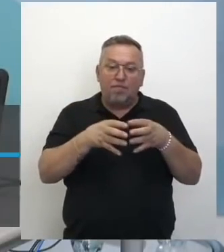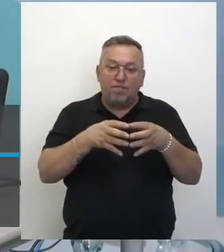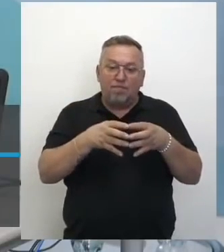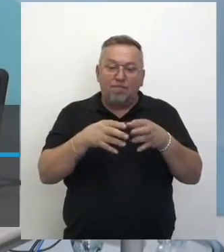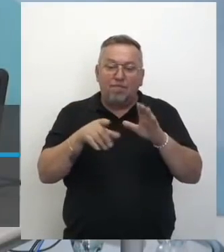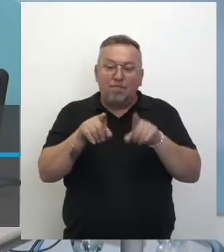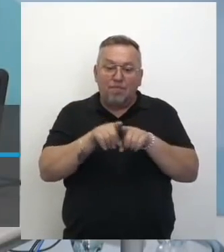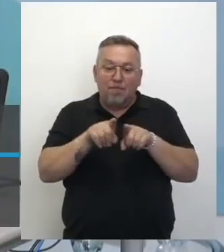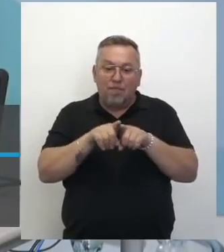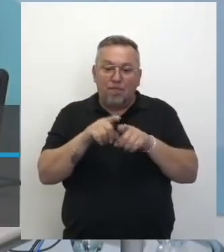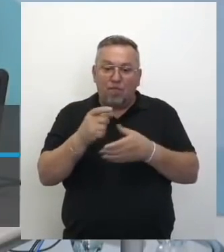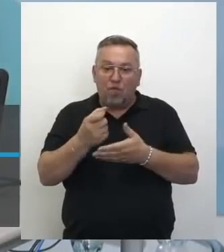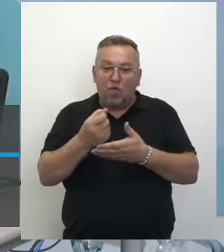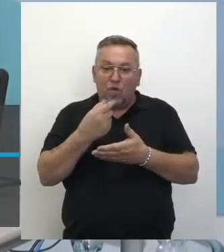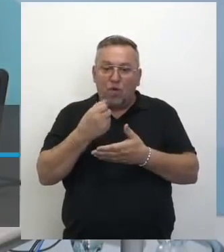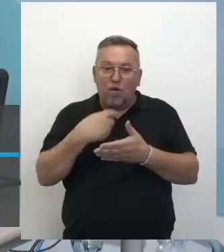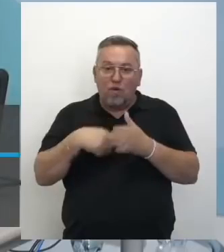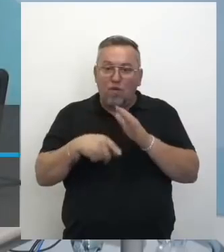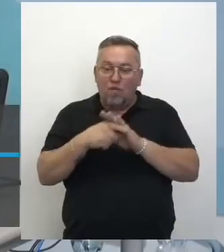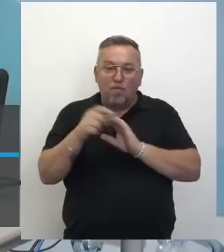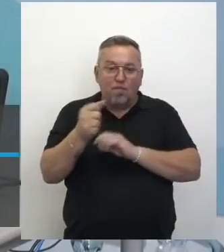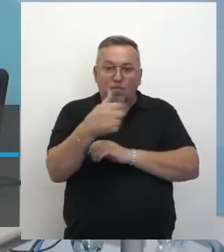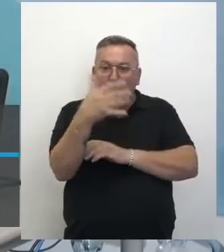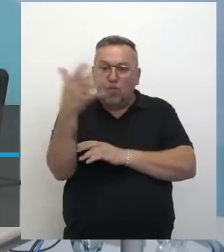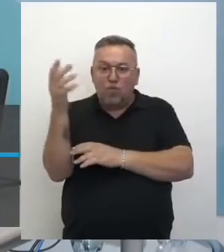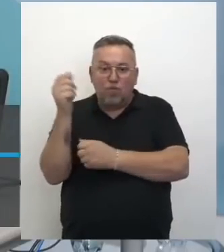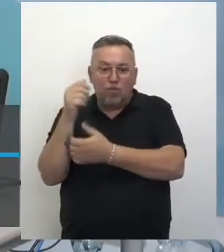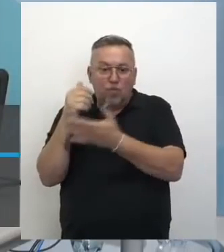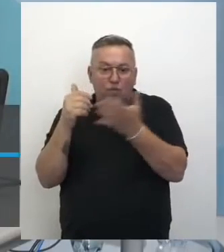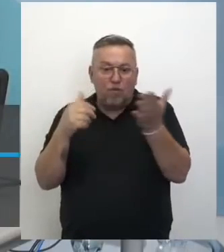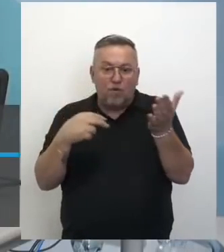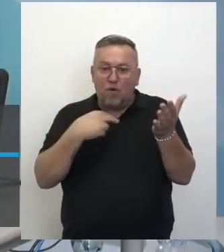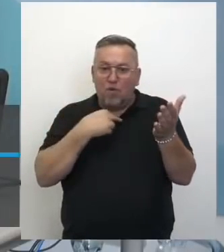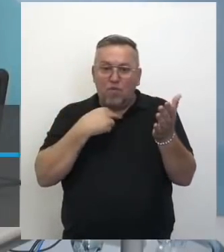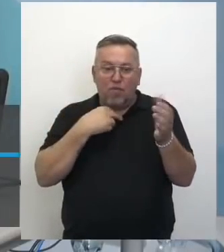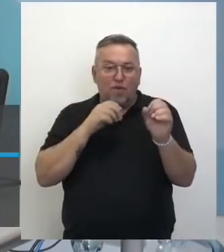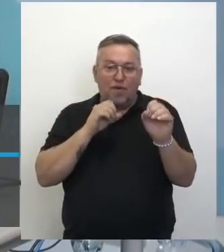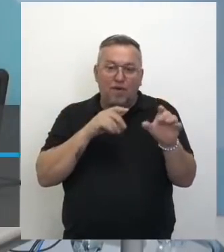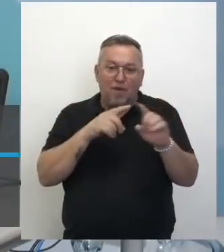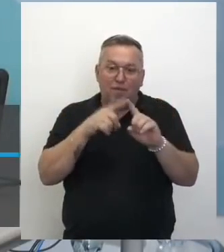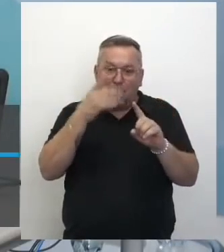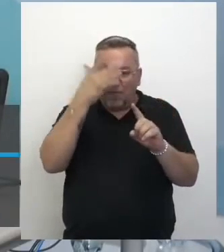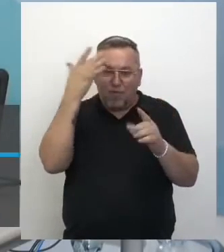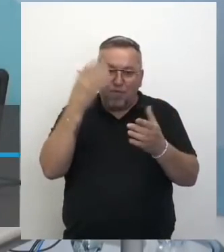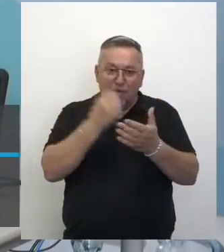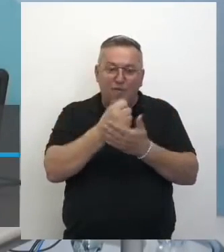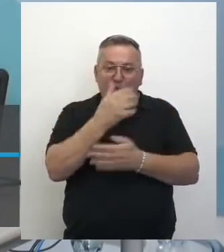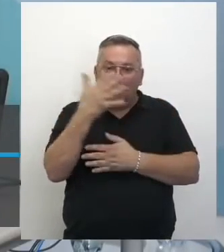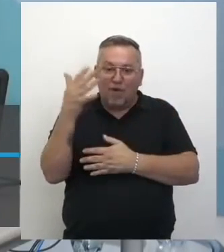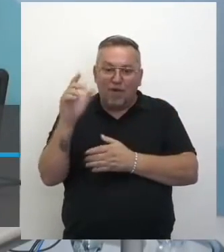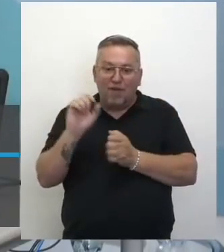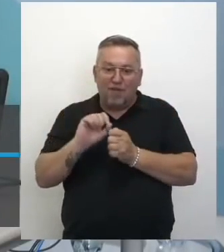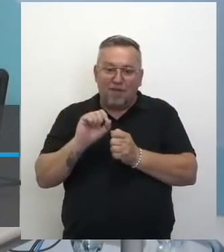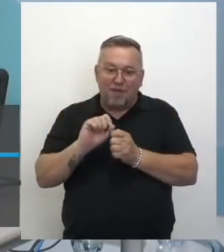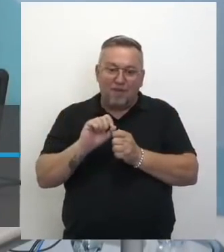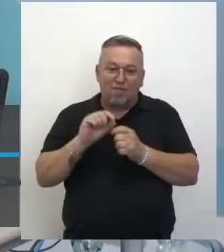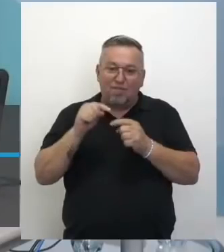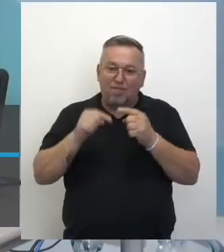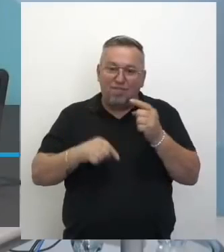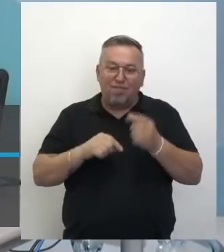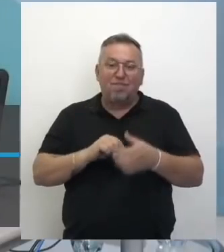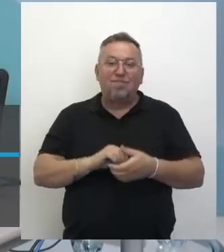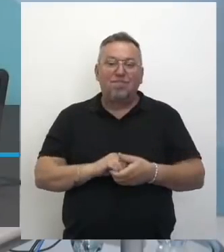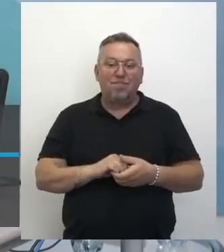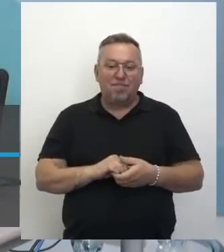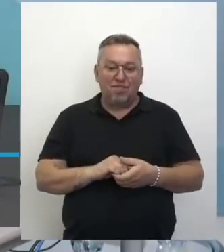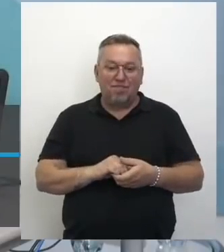dela o medicamento é todo da mata e ela não pode ensinar porque alguém pode pegar ali uma planta, uma erva inadequada ou